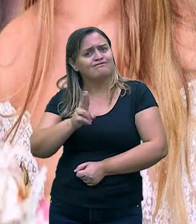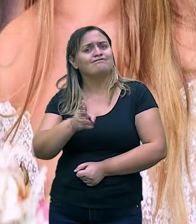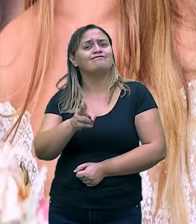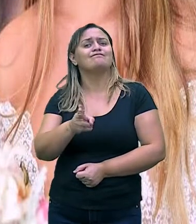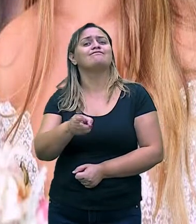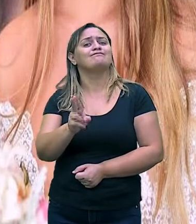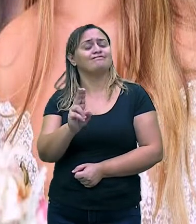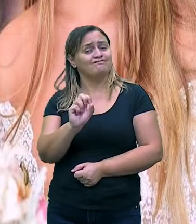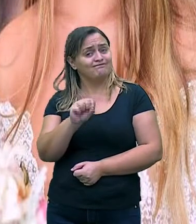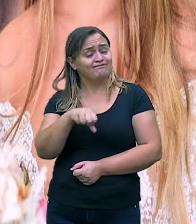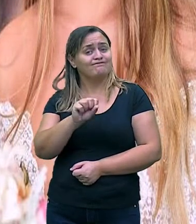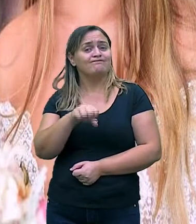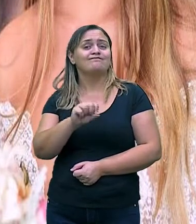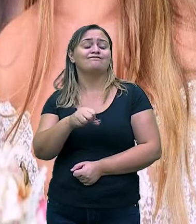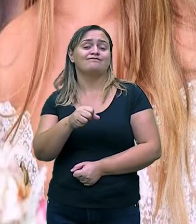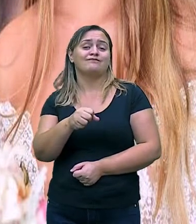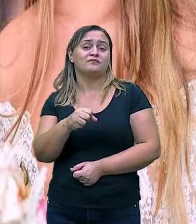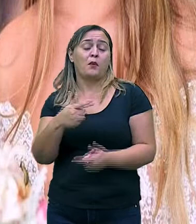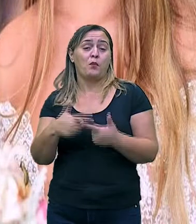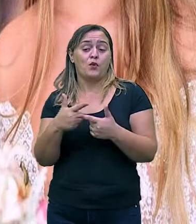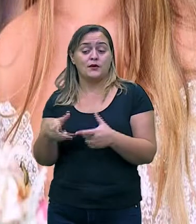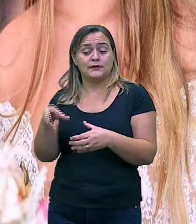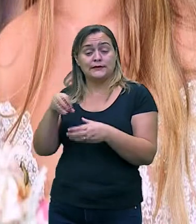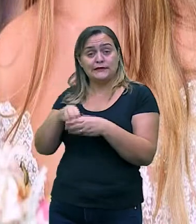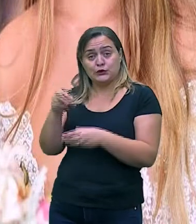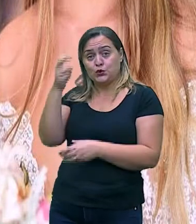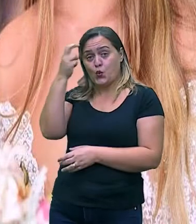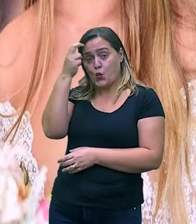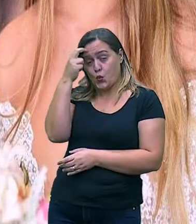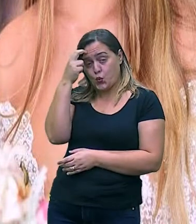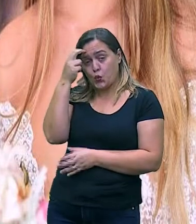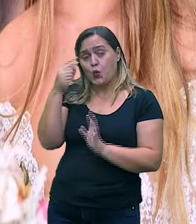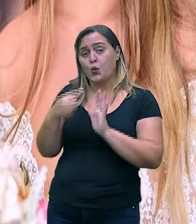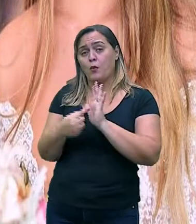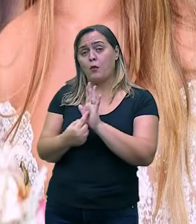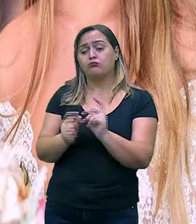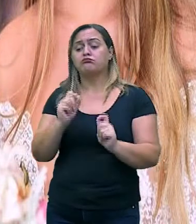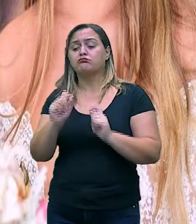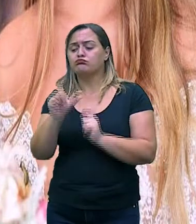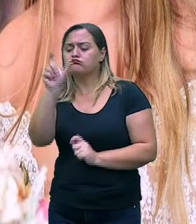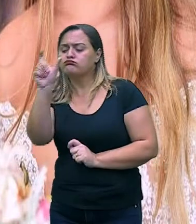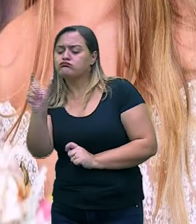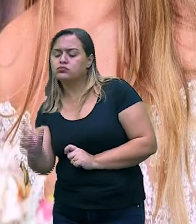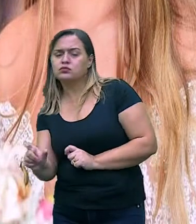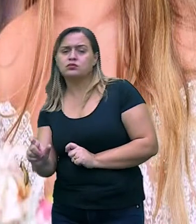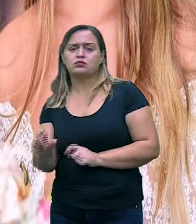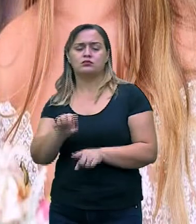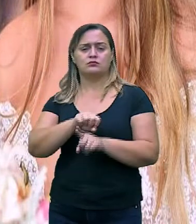cultura quem é aquele sujeito no meio da sociedade.